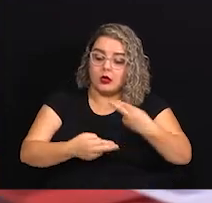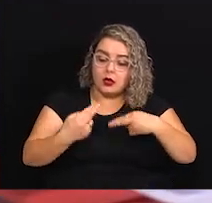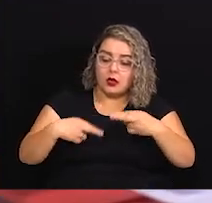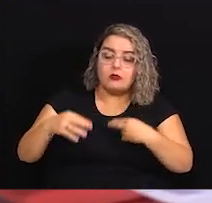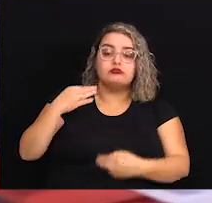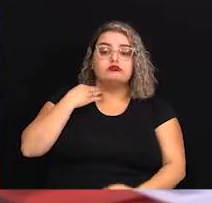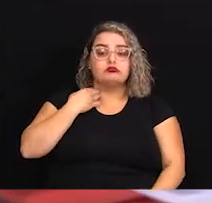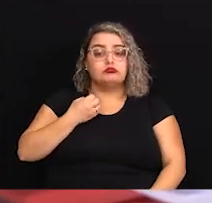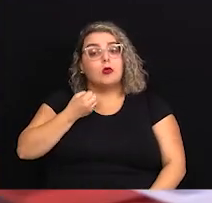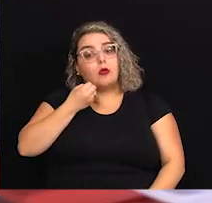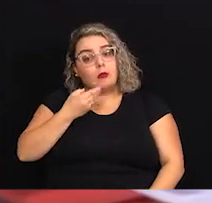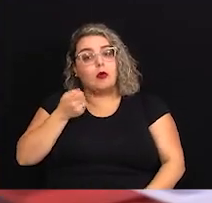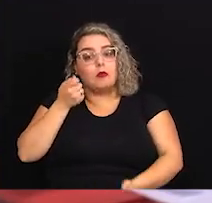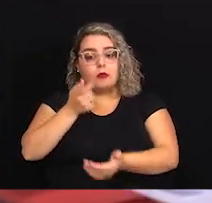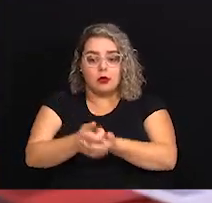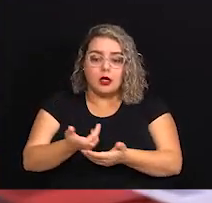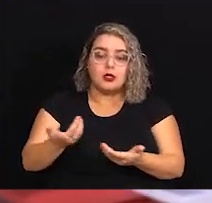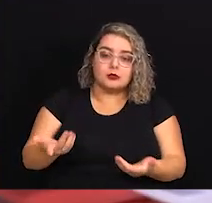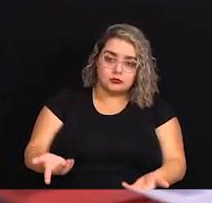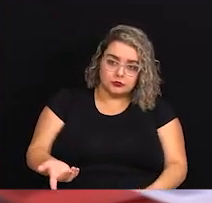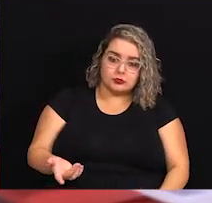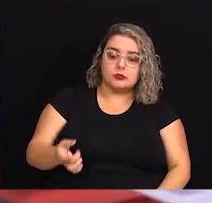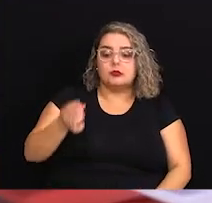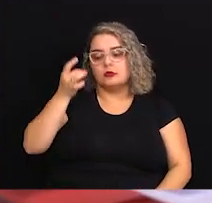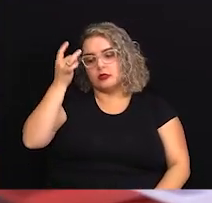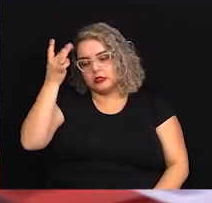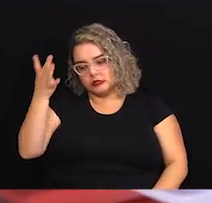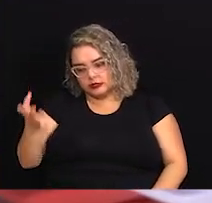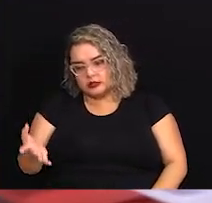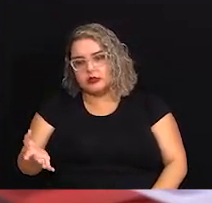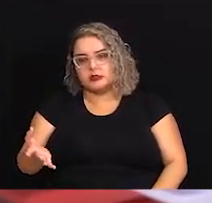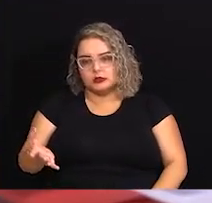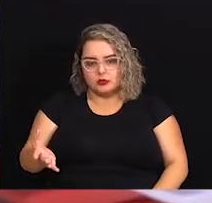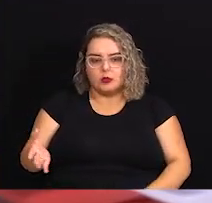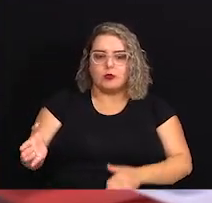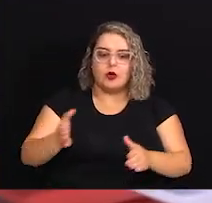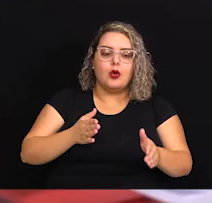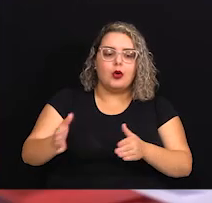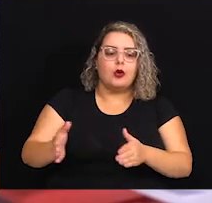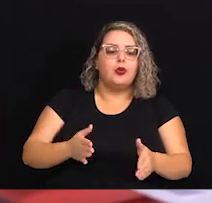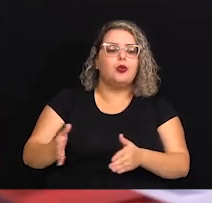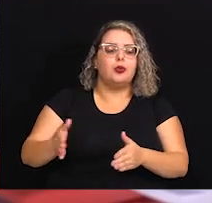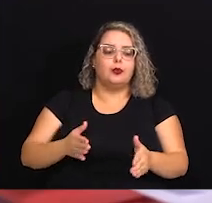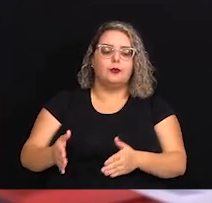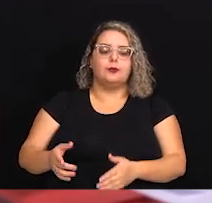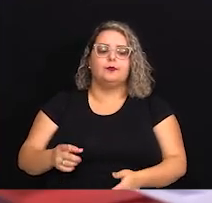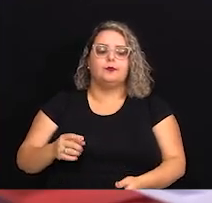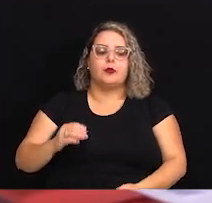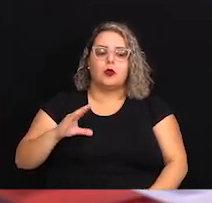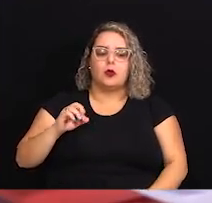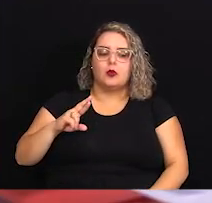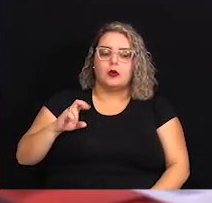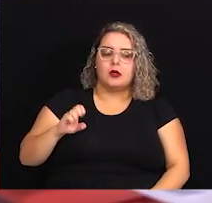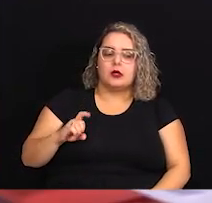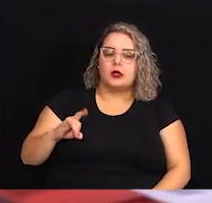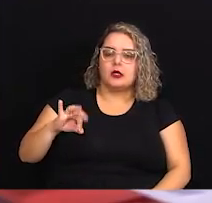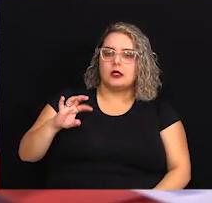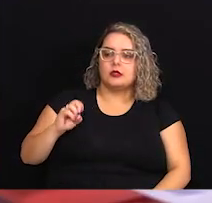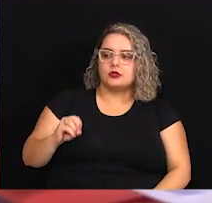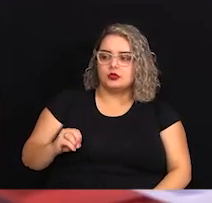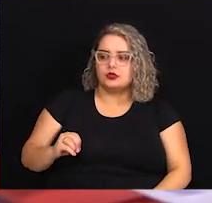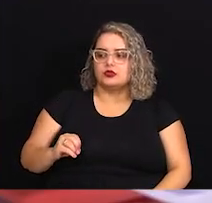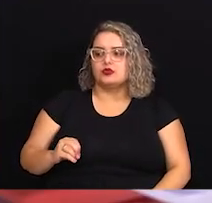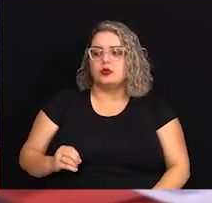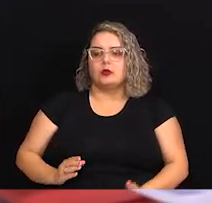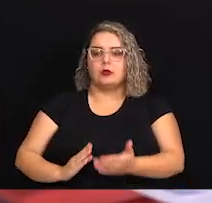relacionamento com o banco e é um bom pagador. E aí, isso facilita muito na hora de você ter o seu crédito aprovado. E onde é que a gente pode